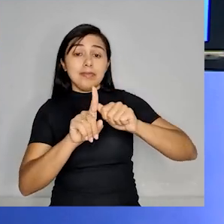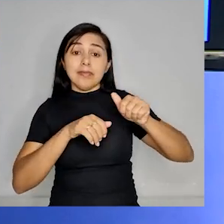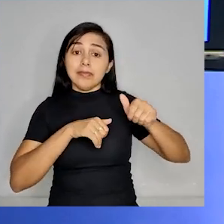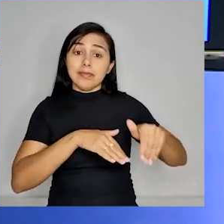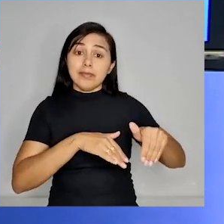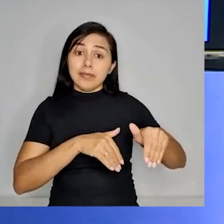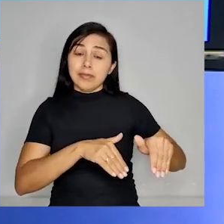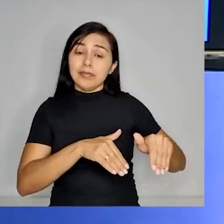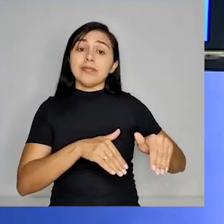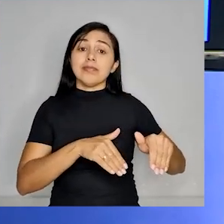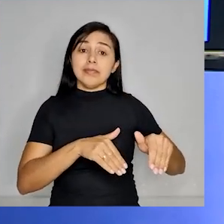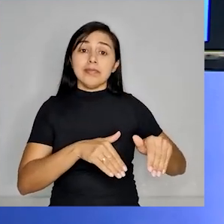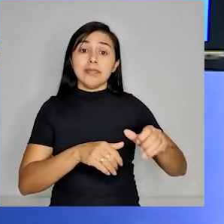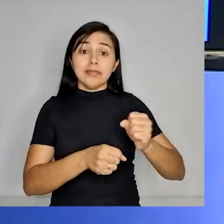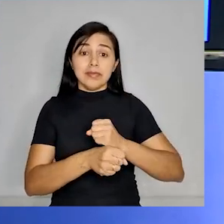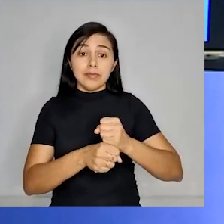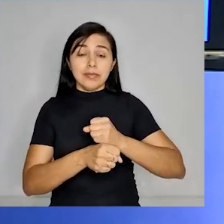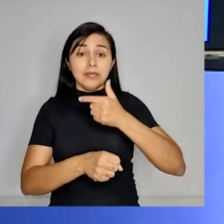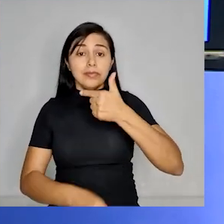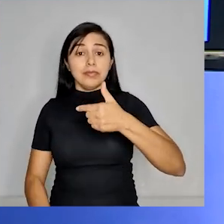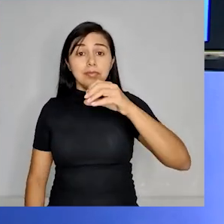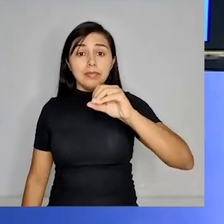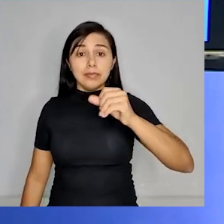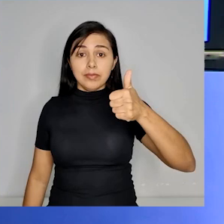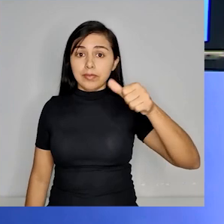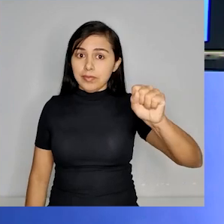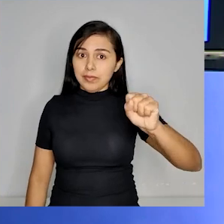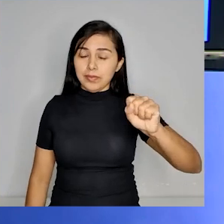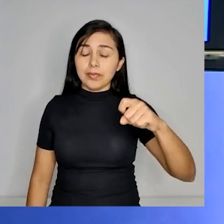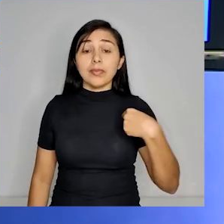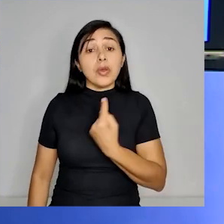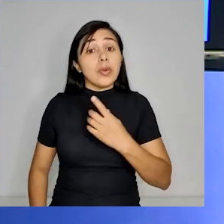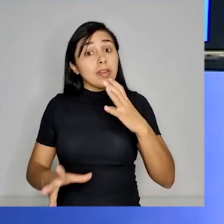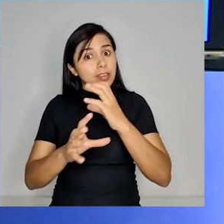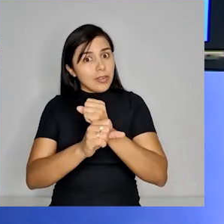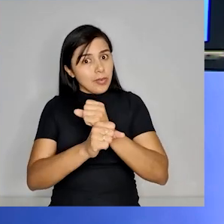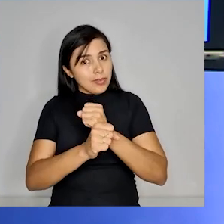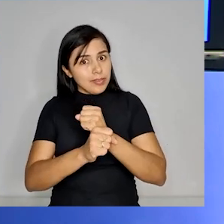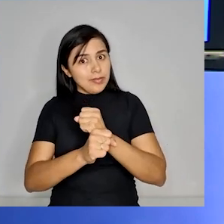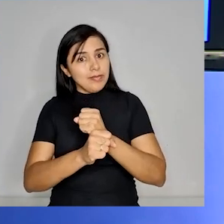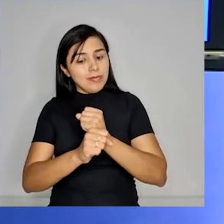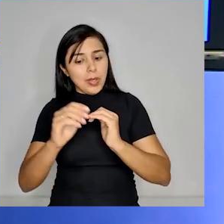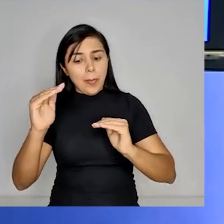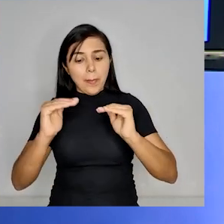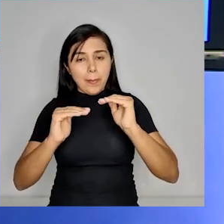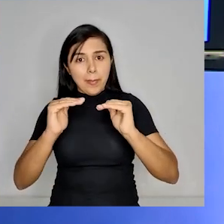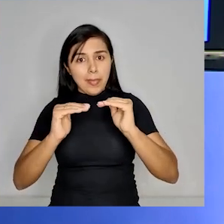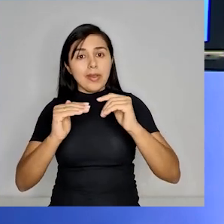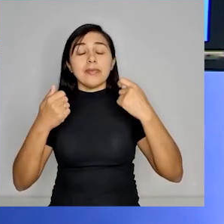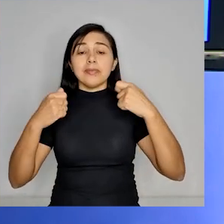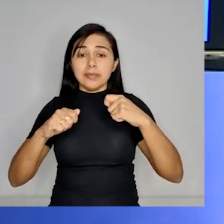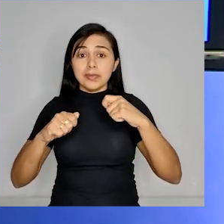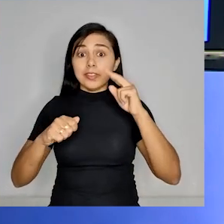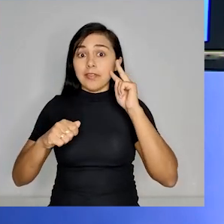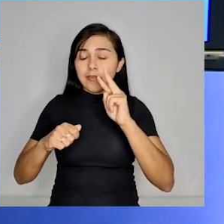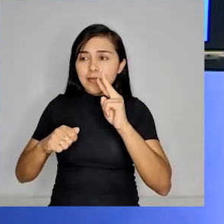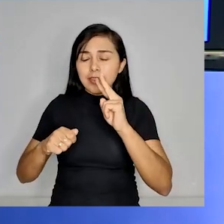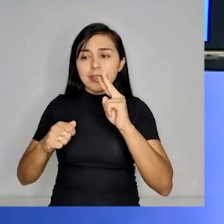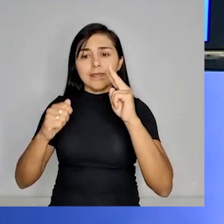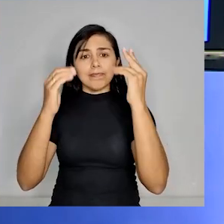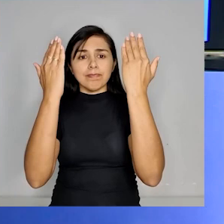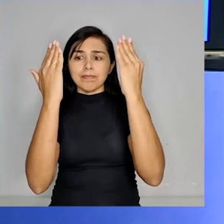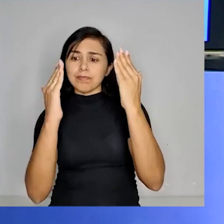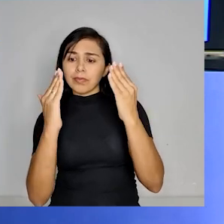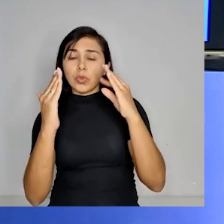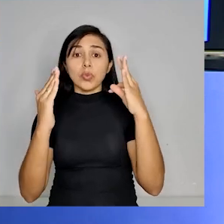registradas durante o mês de setembro de 2018. Então, para calcular a mediana, a gente tem que pegar toda aquela informação